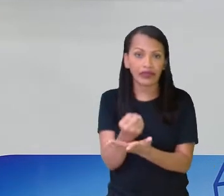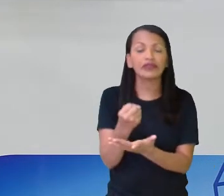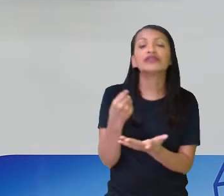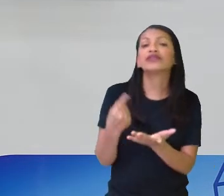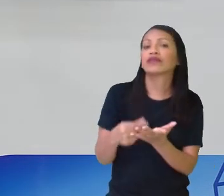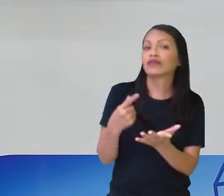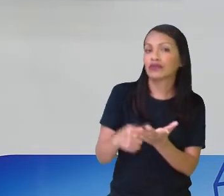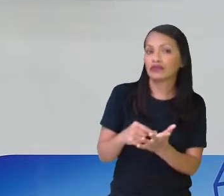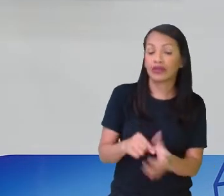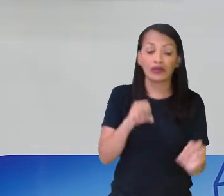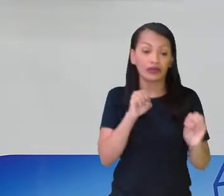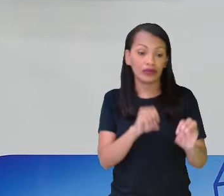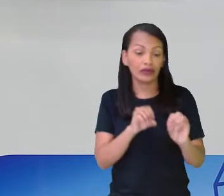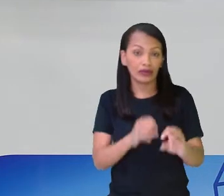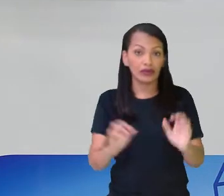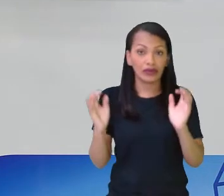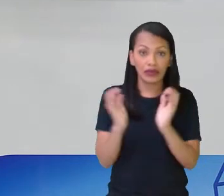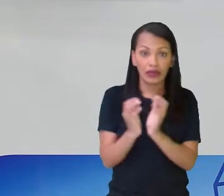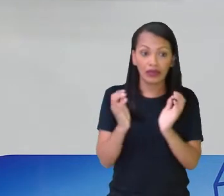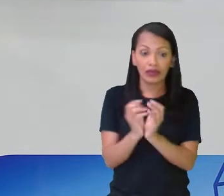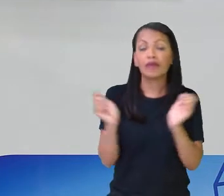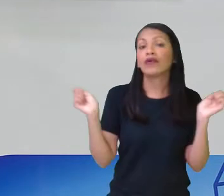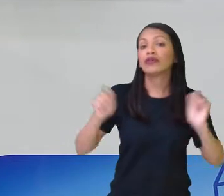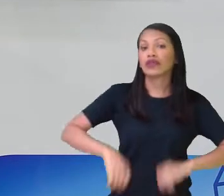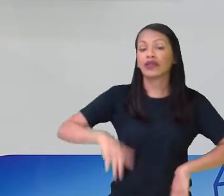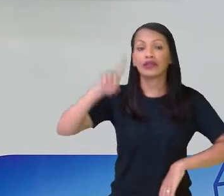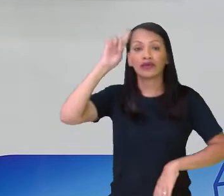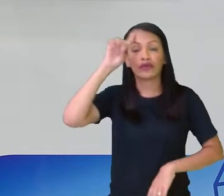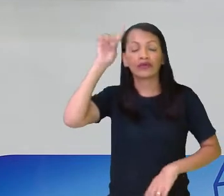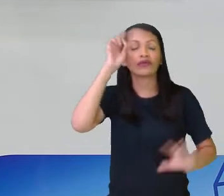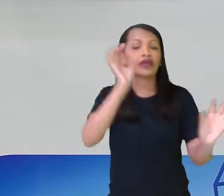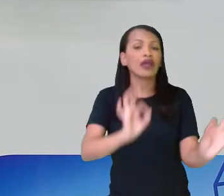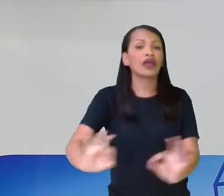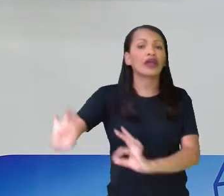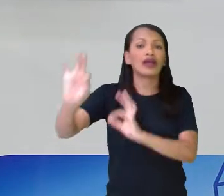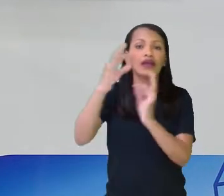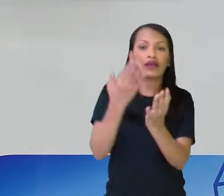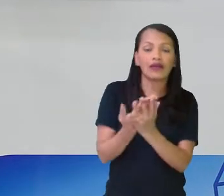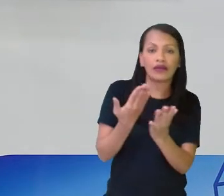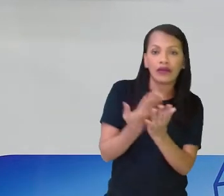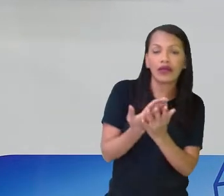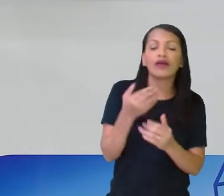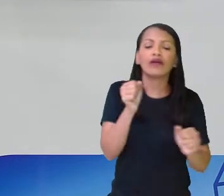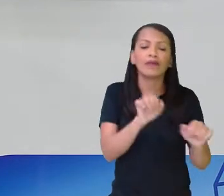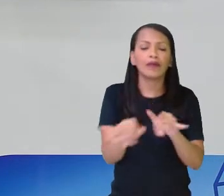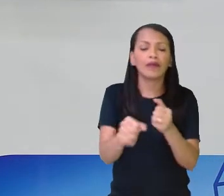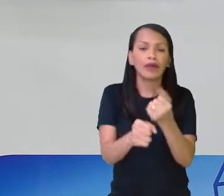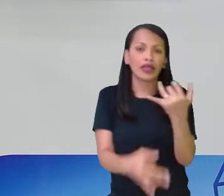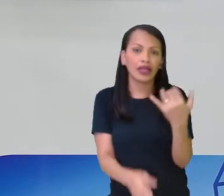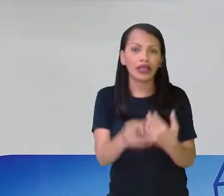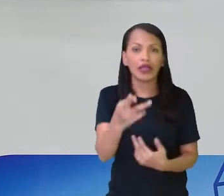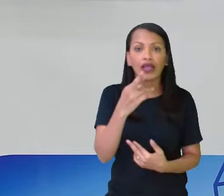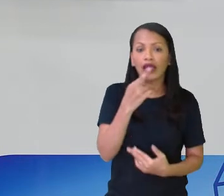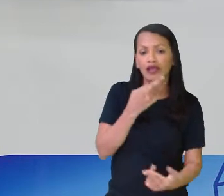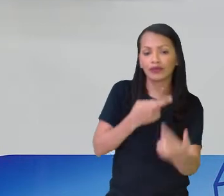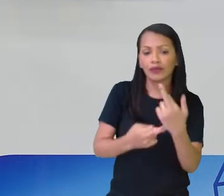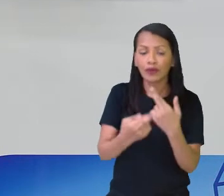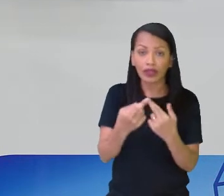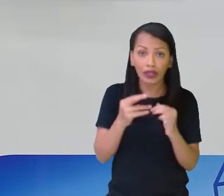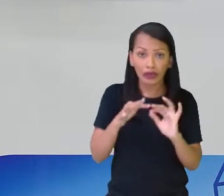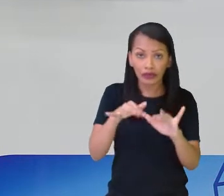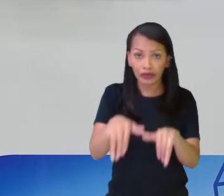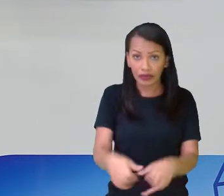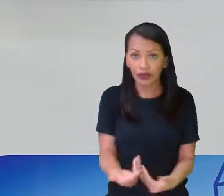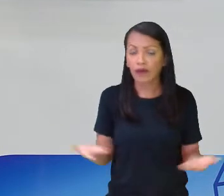do Educa Recife e vai poder todos os dias assistir as nossas aulas, comentar, responder. No final de